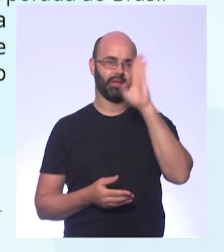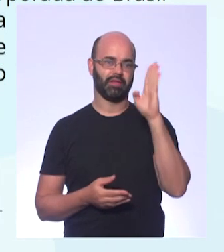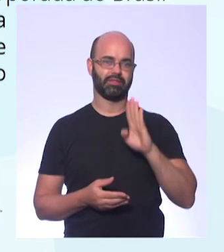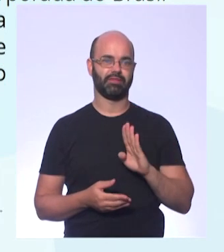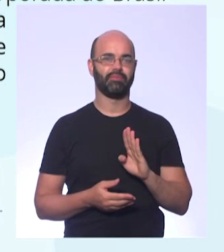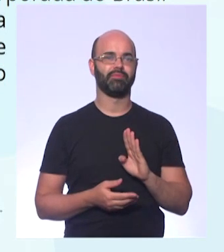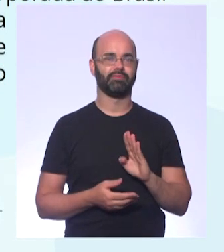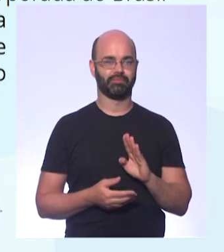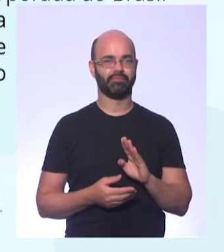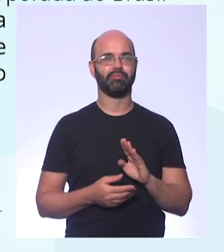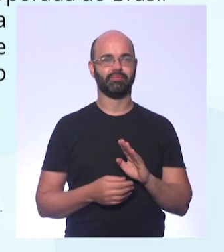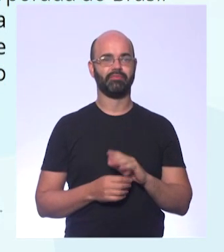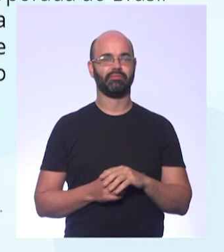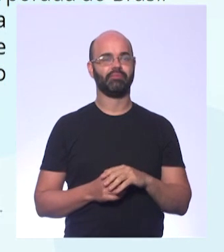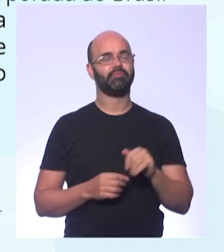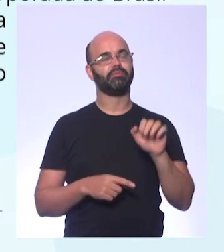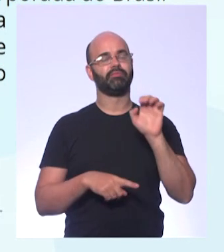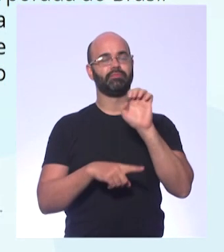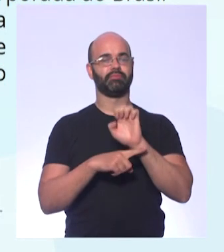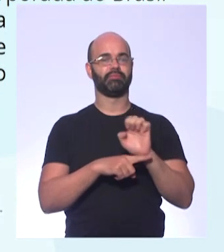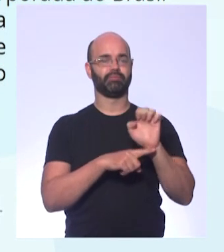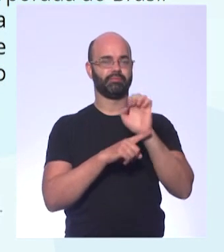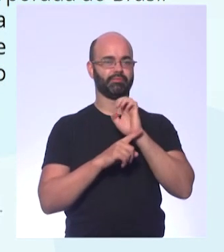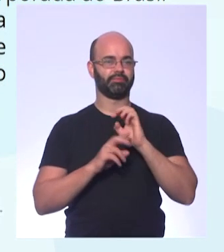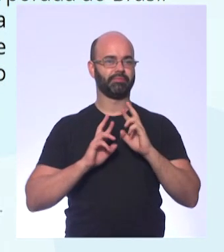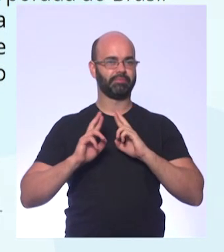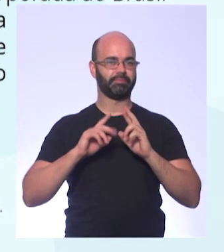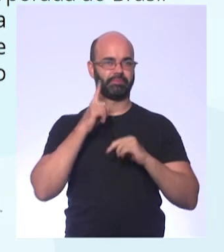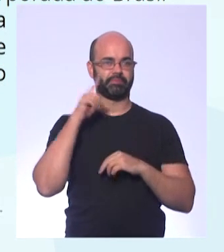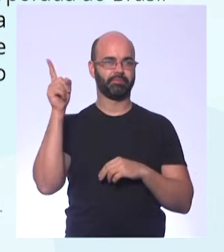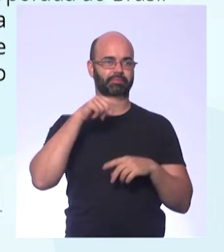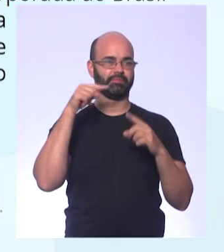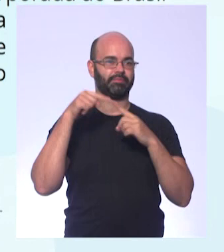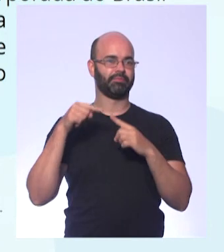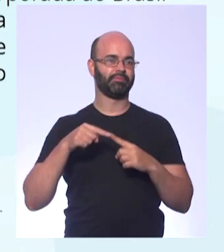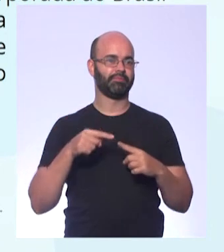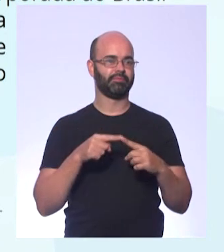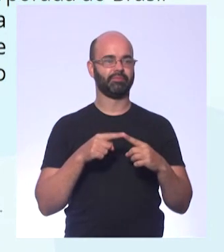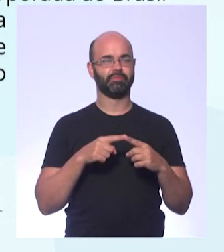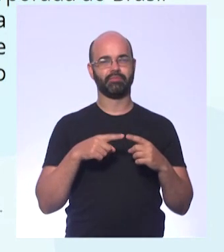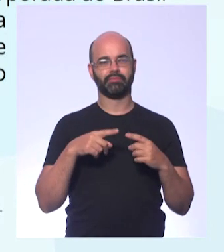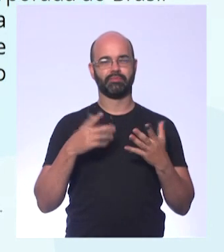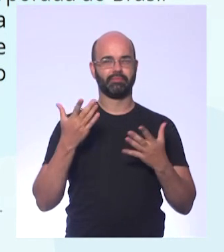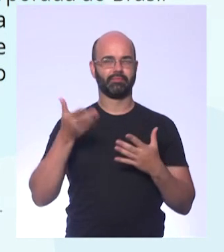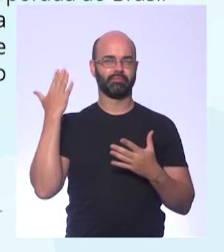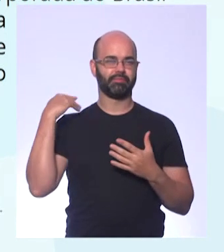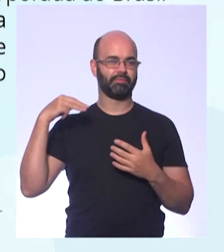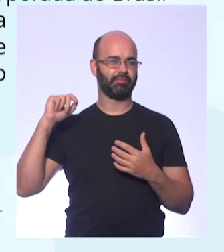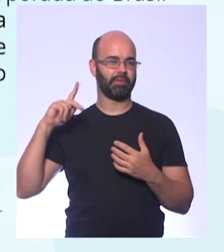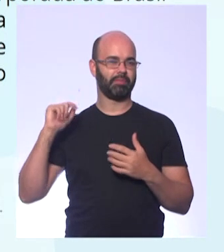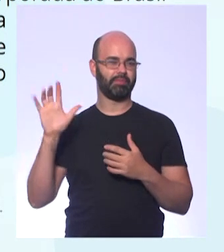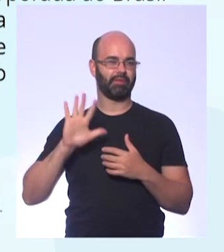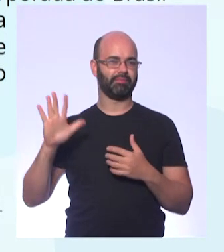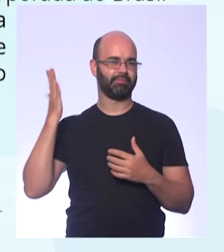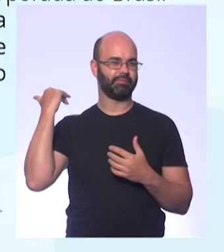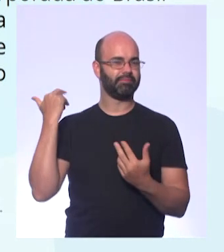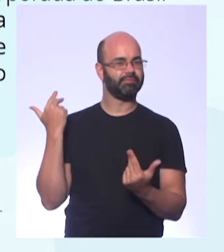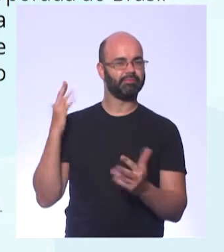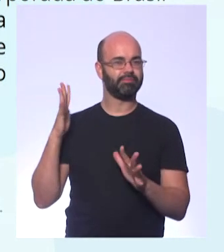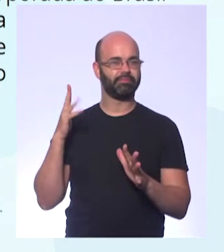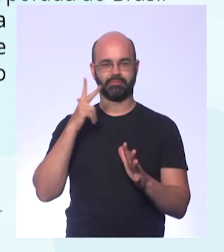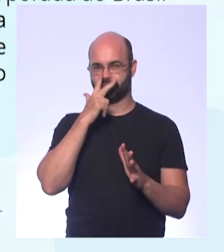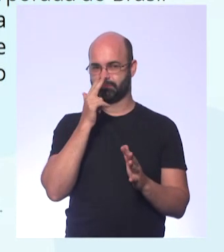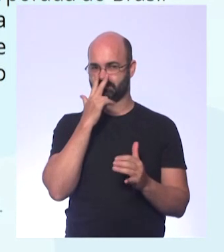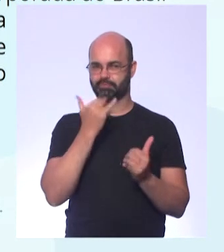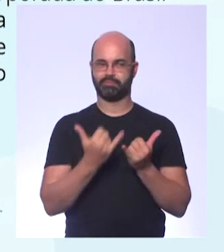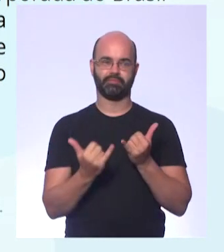relação dos estados, né? Então ele é muito parecido com o mapa anterior, né? Então já numa relação aí